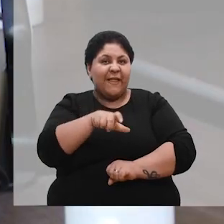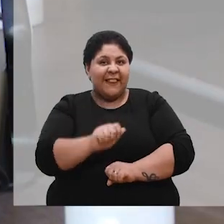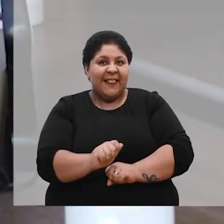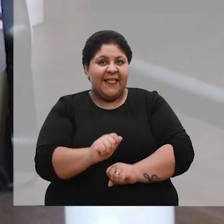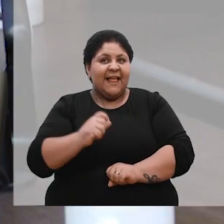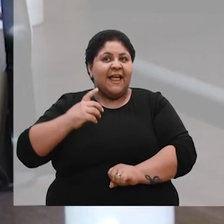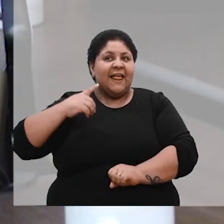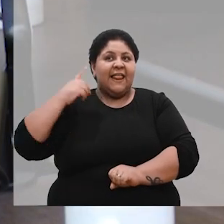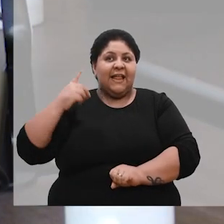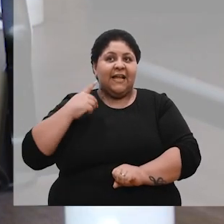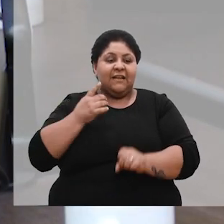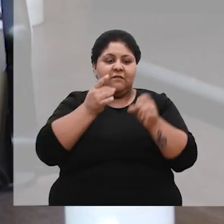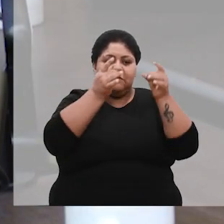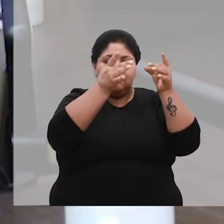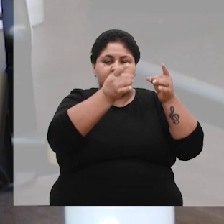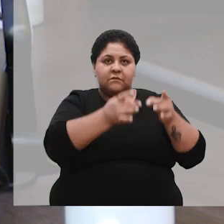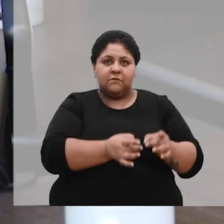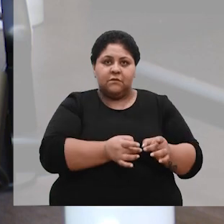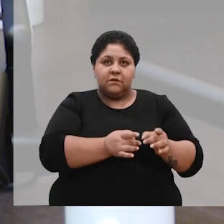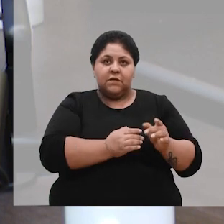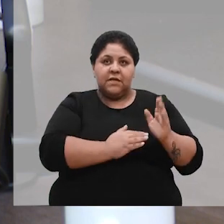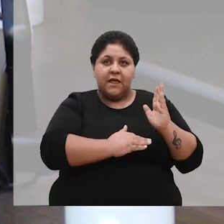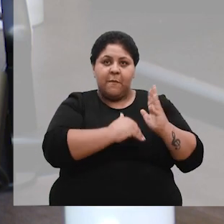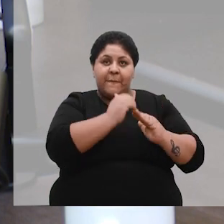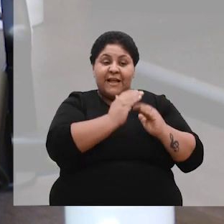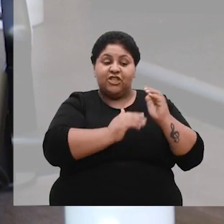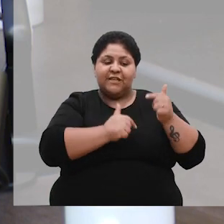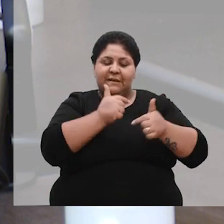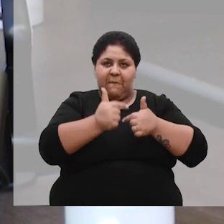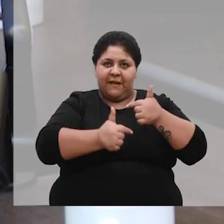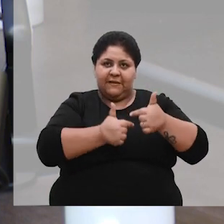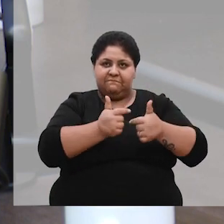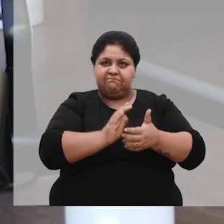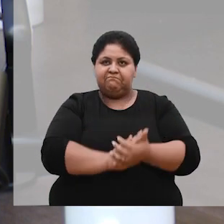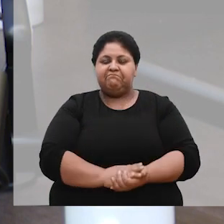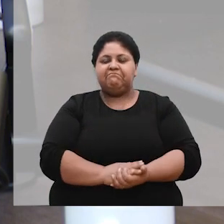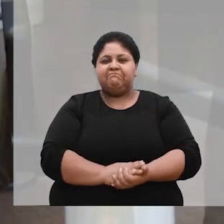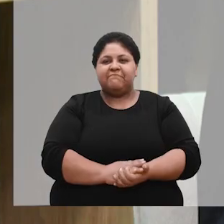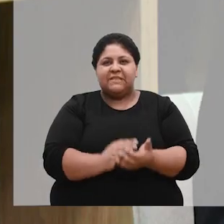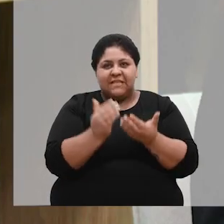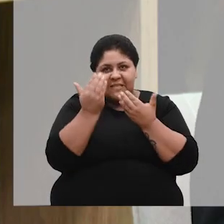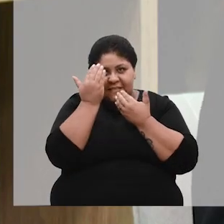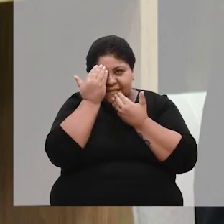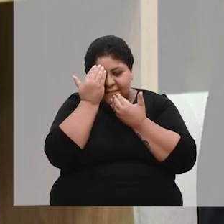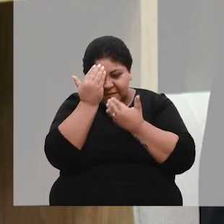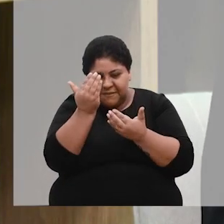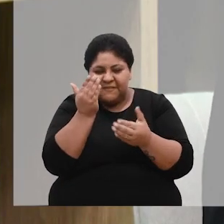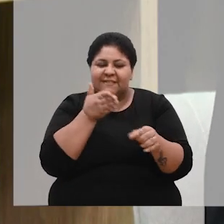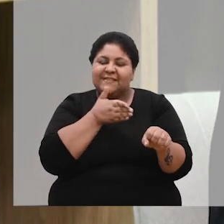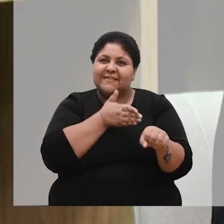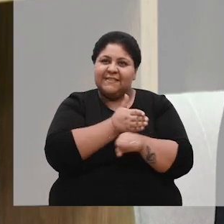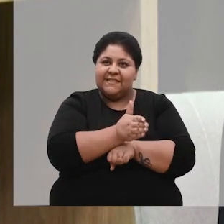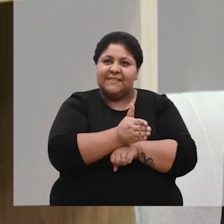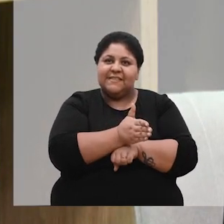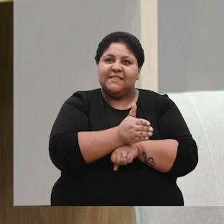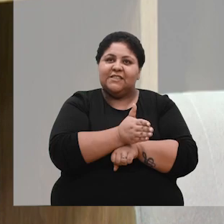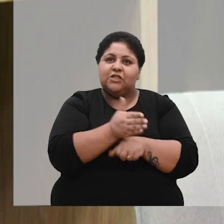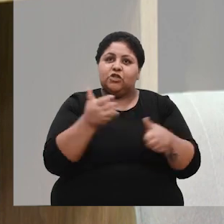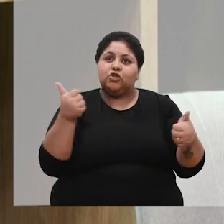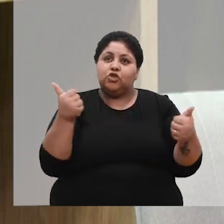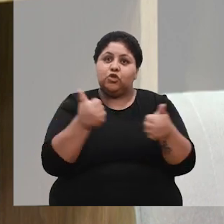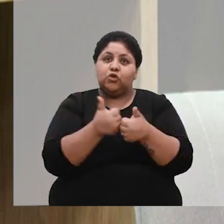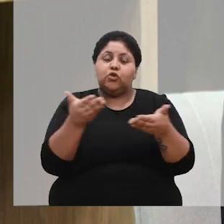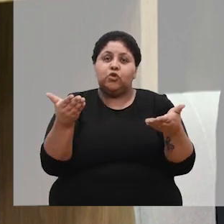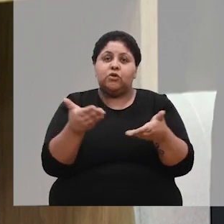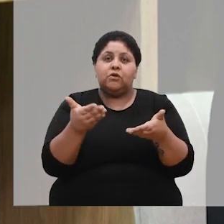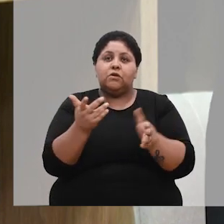Luana Santini Amarante, advogada especialista em prática trabalhista. Meninas, muito obrigado pela participação de